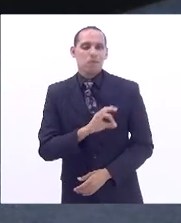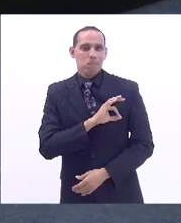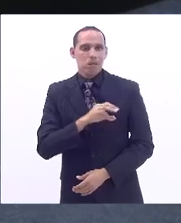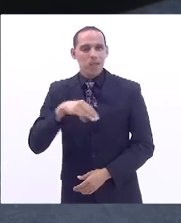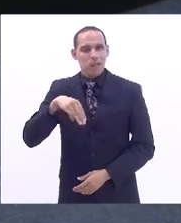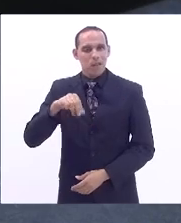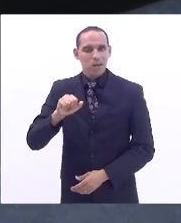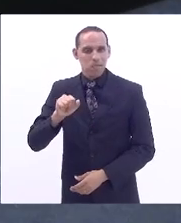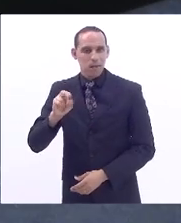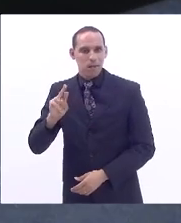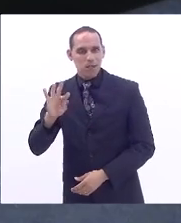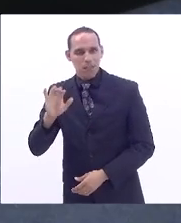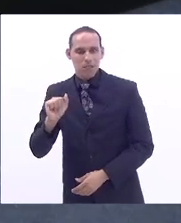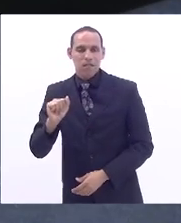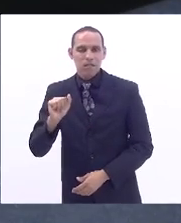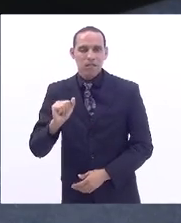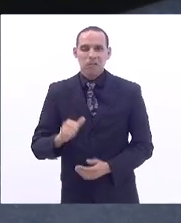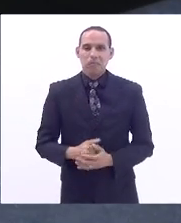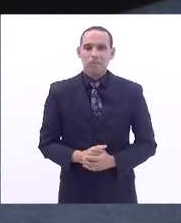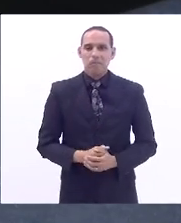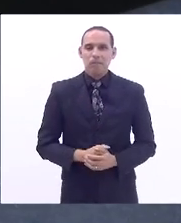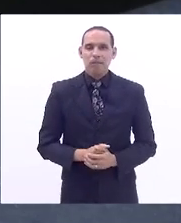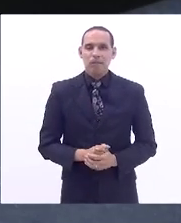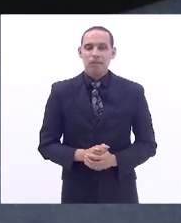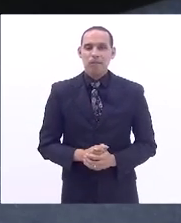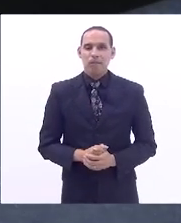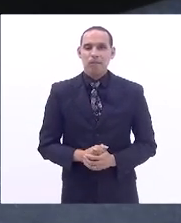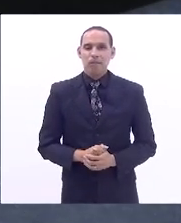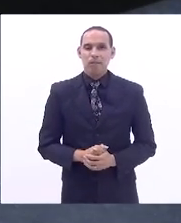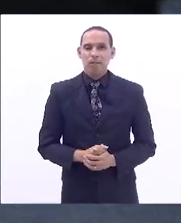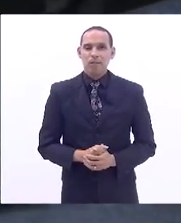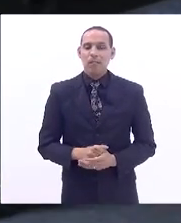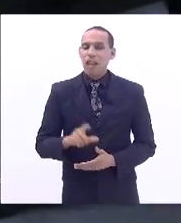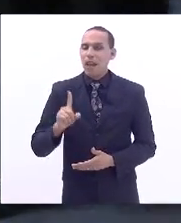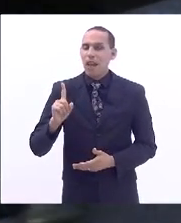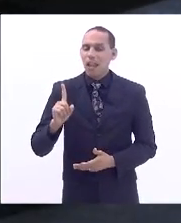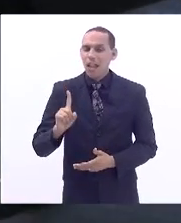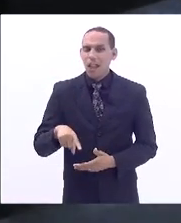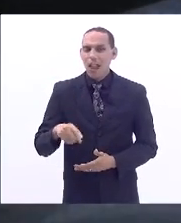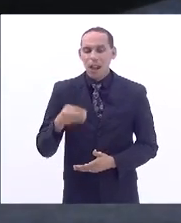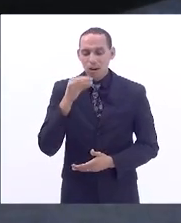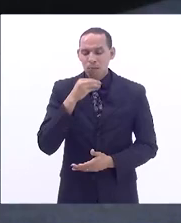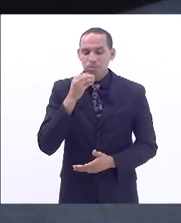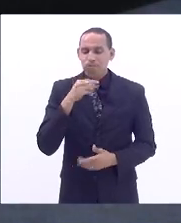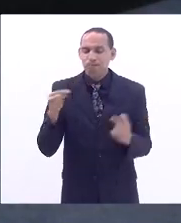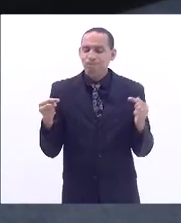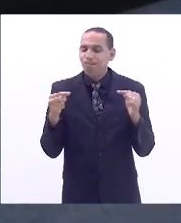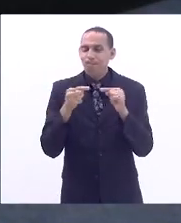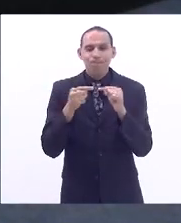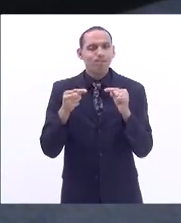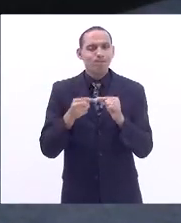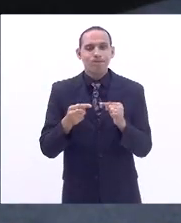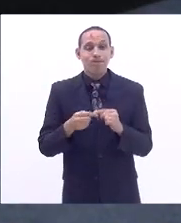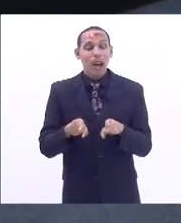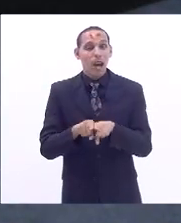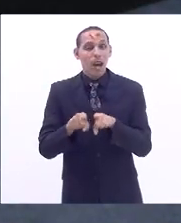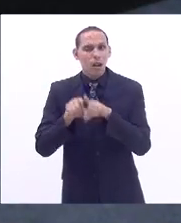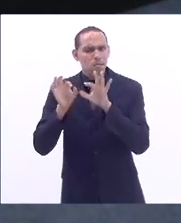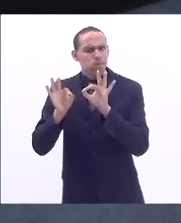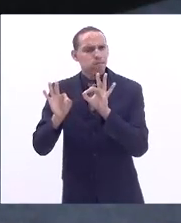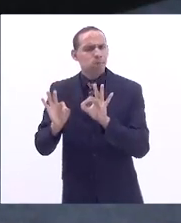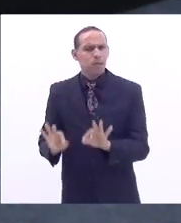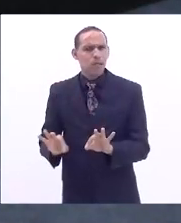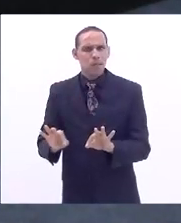Martha Rocha é extremamente oportuna e justa